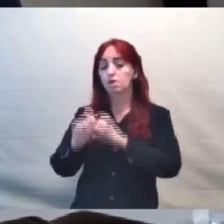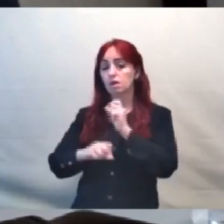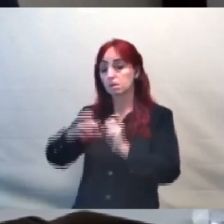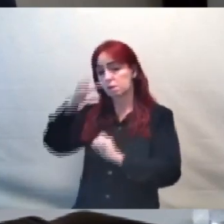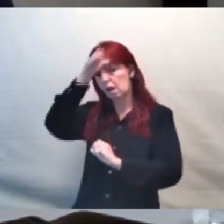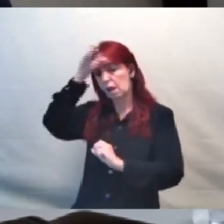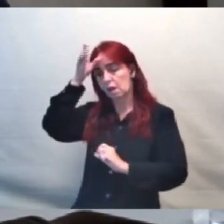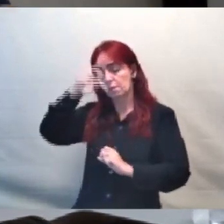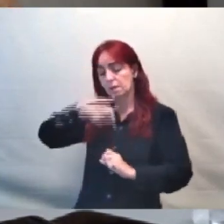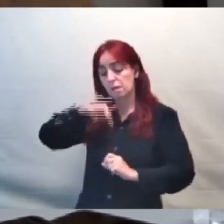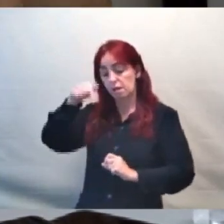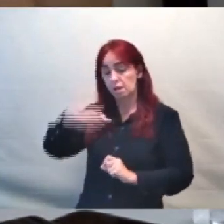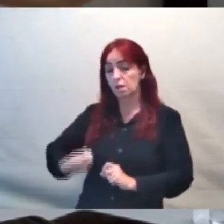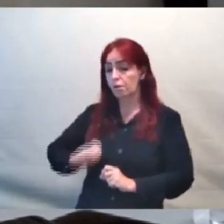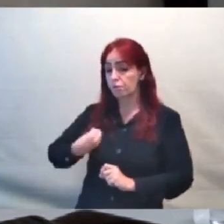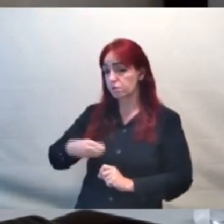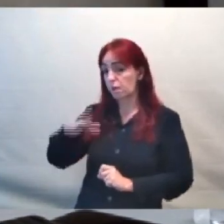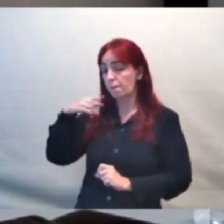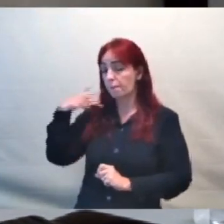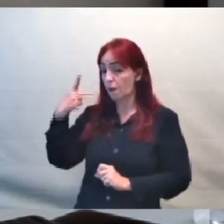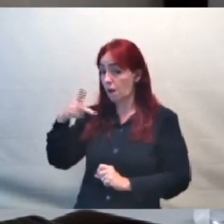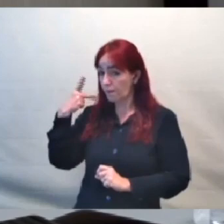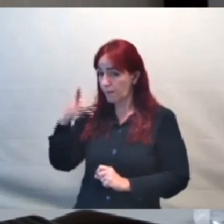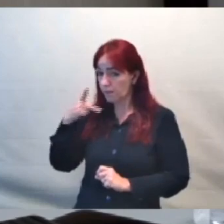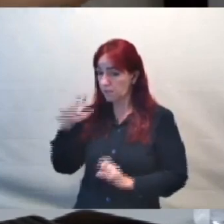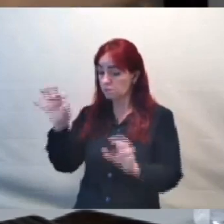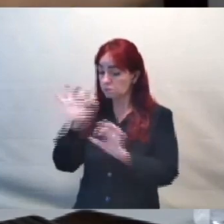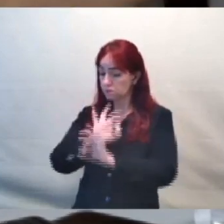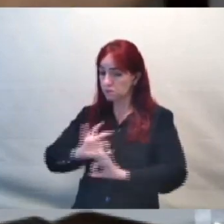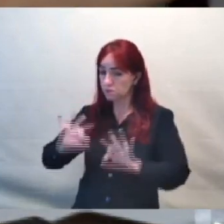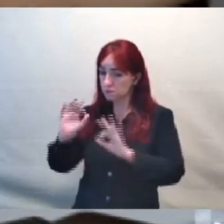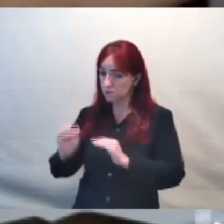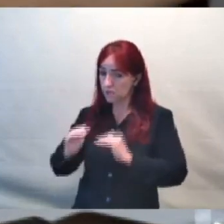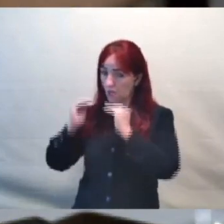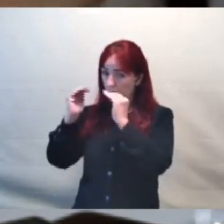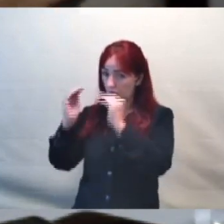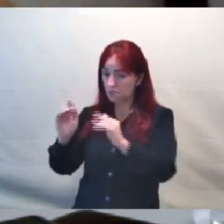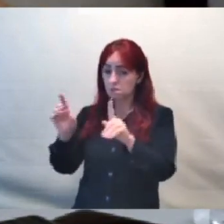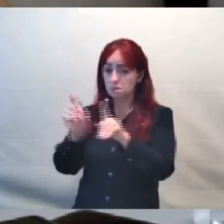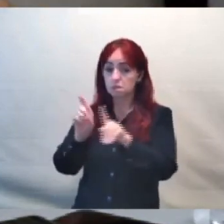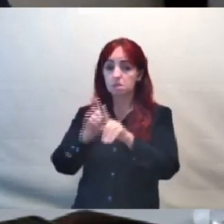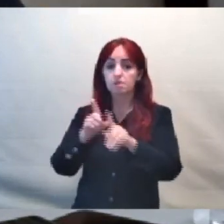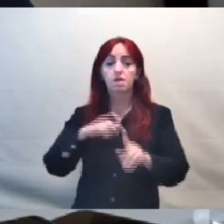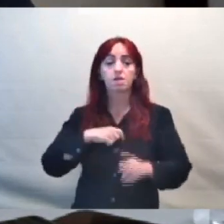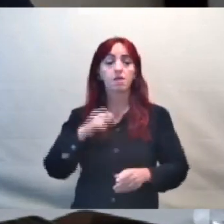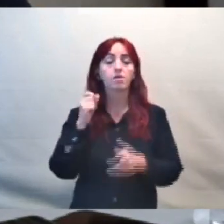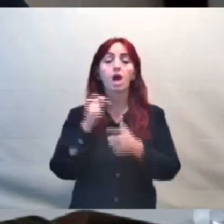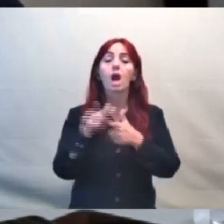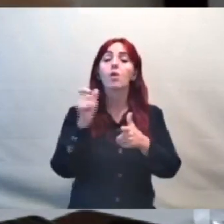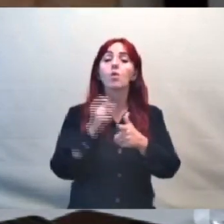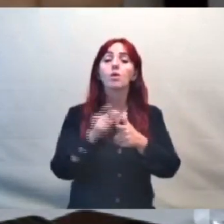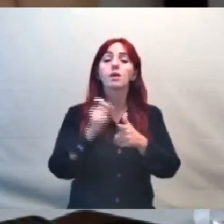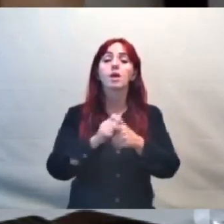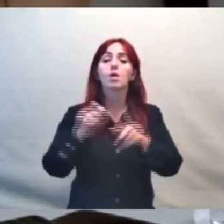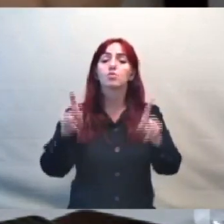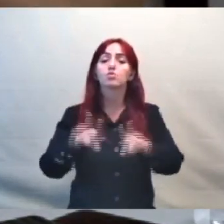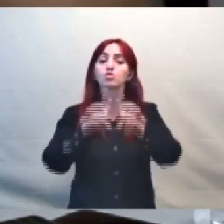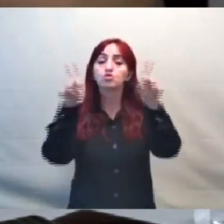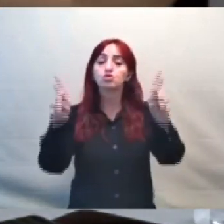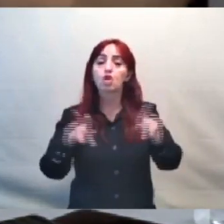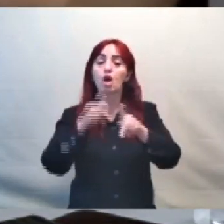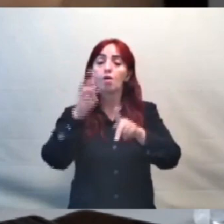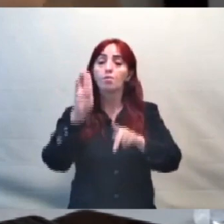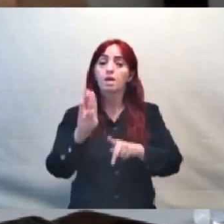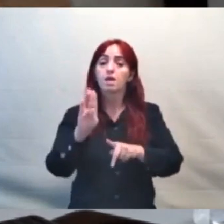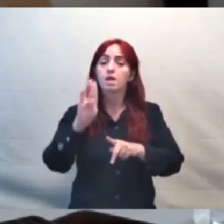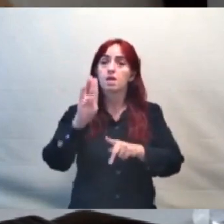com excelência. Tivemos, de fato, de fazer um aluguel do Boulevard, que é um prédio aqui na Andradas 3000, nós